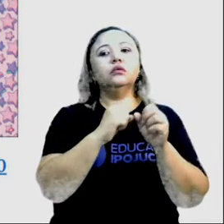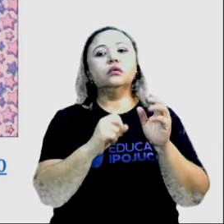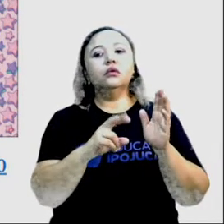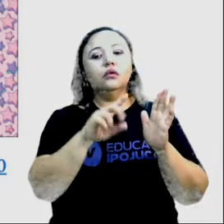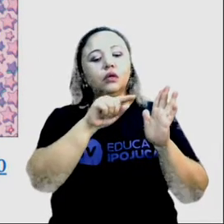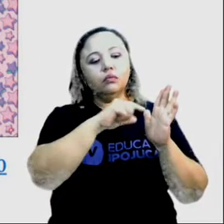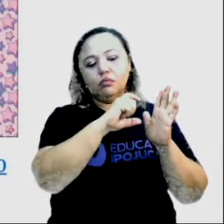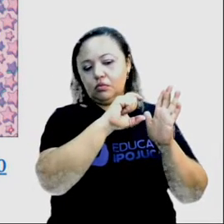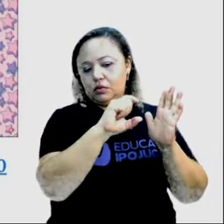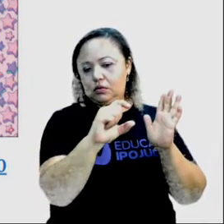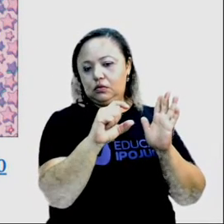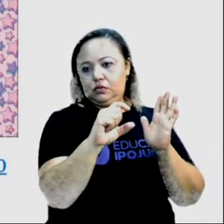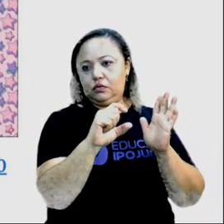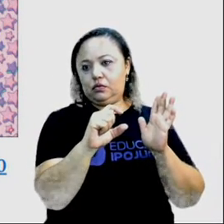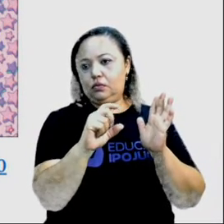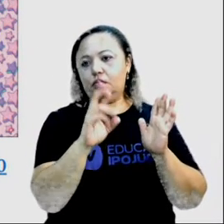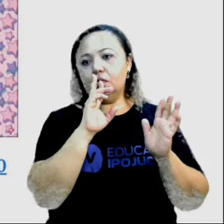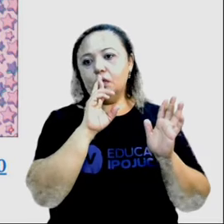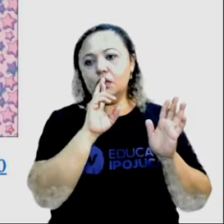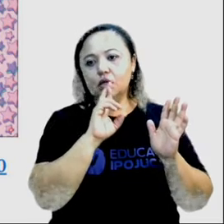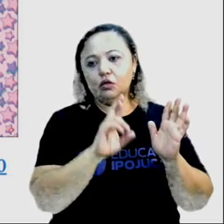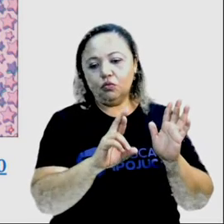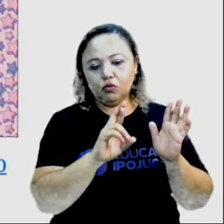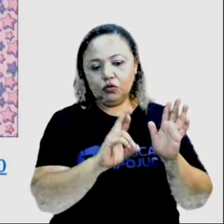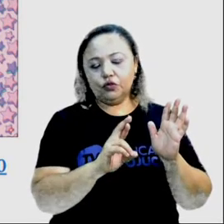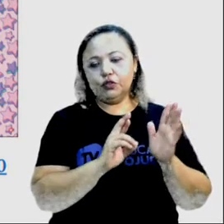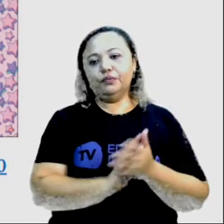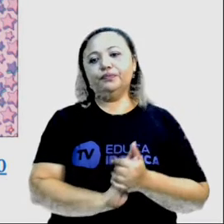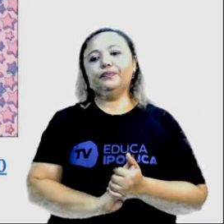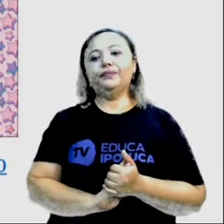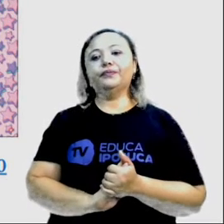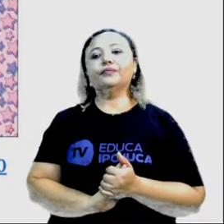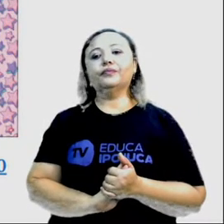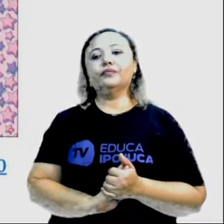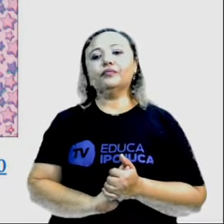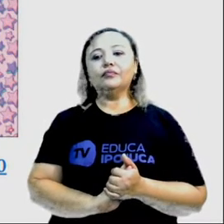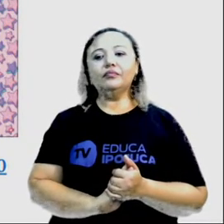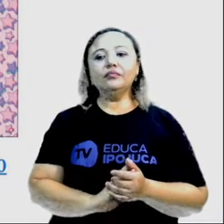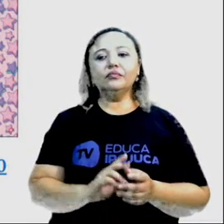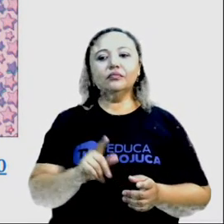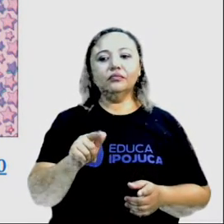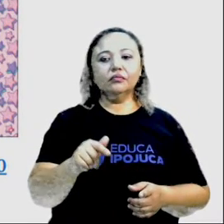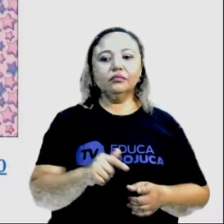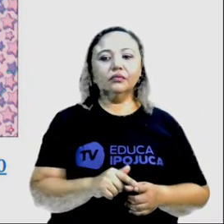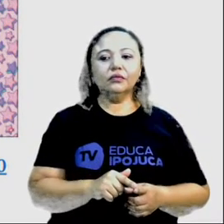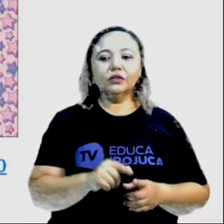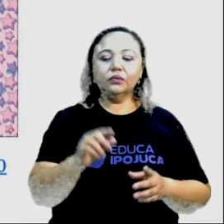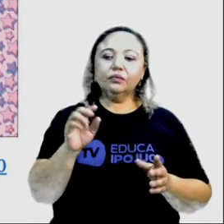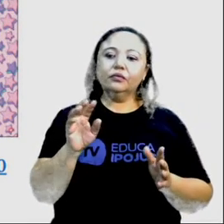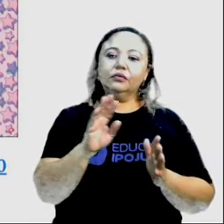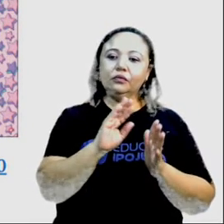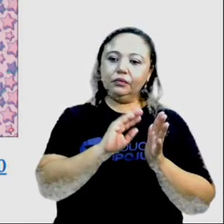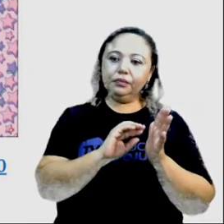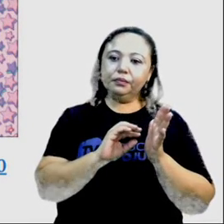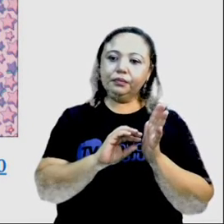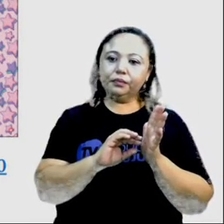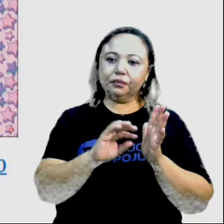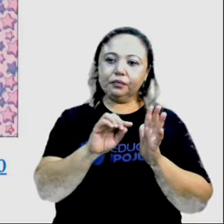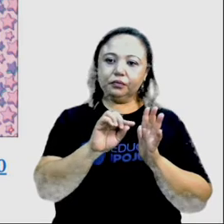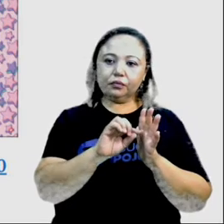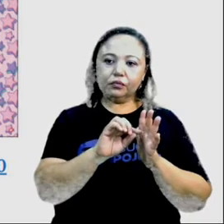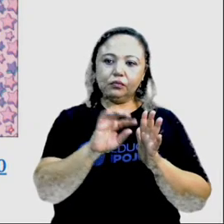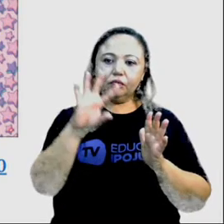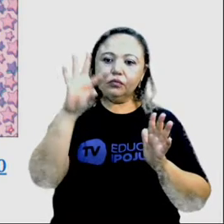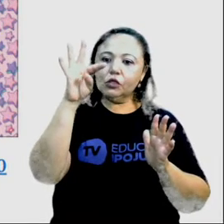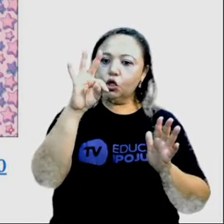é conhecido no nosso dia a dia, total também. Se aparecesse lá a palavra total, também está